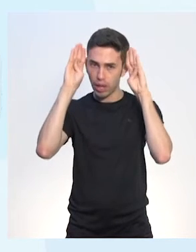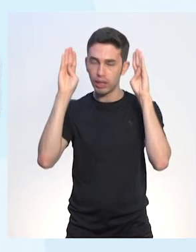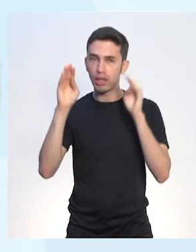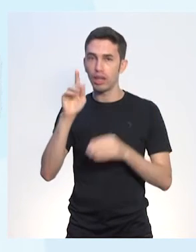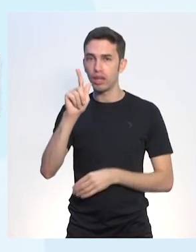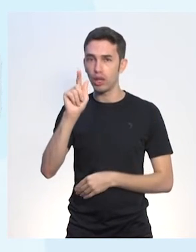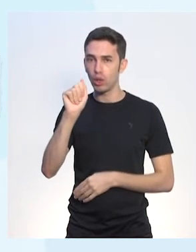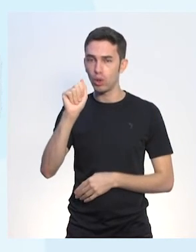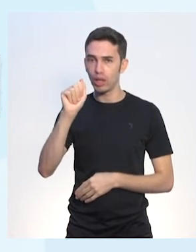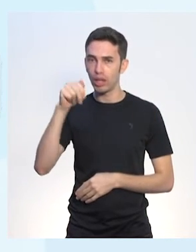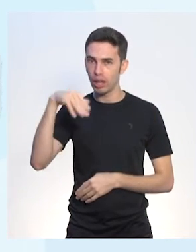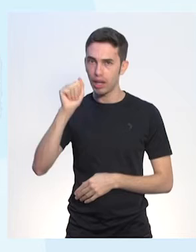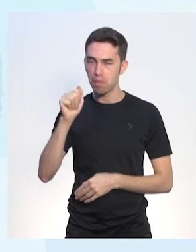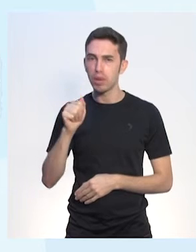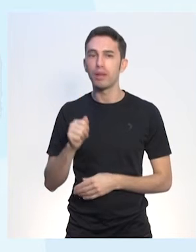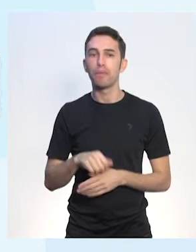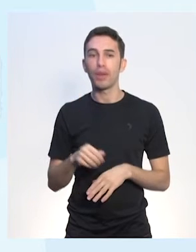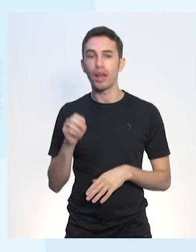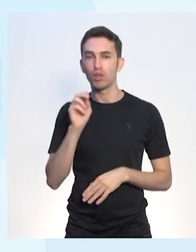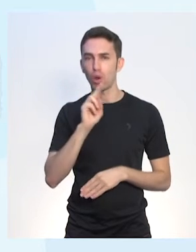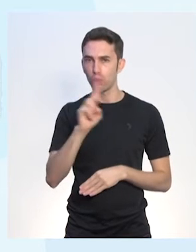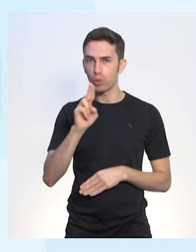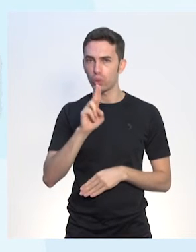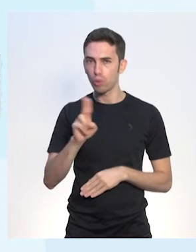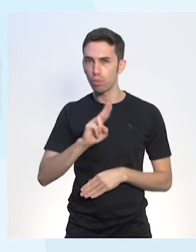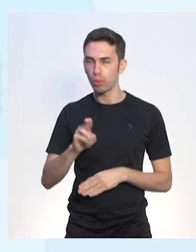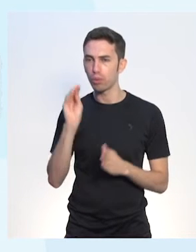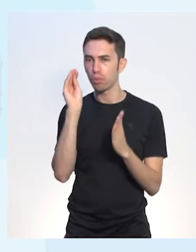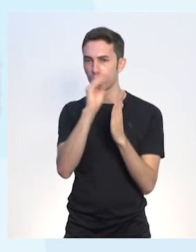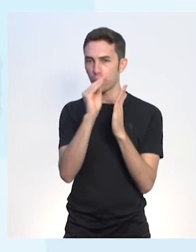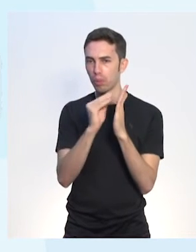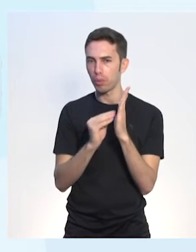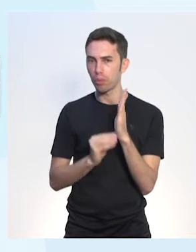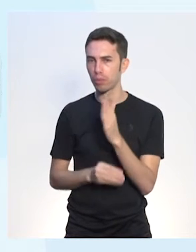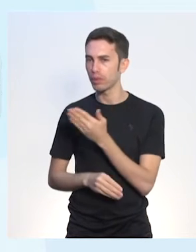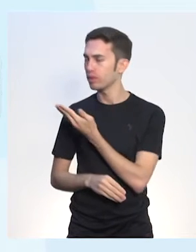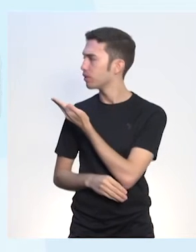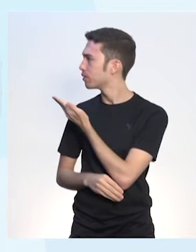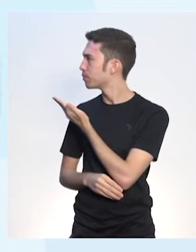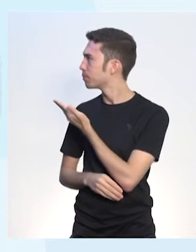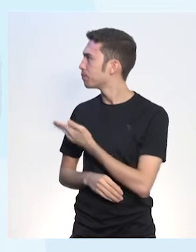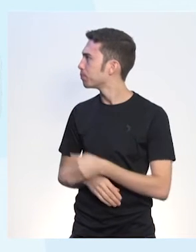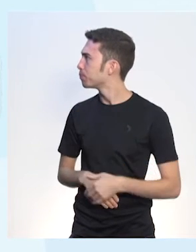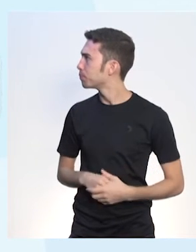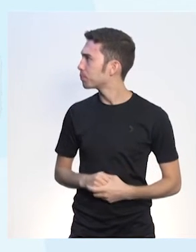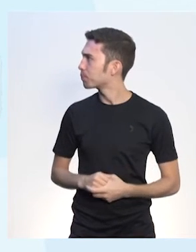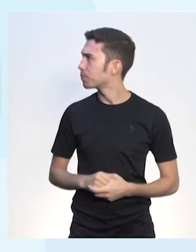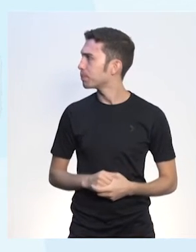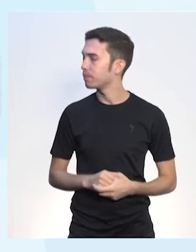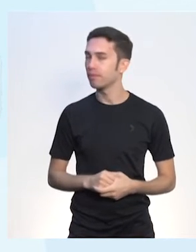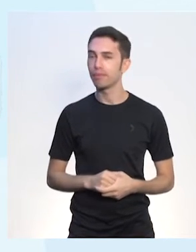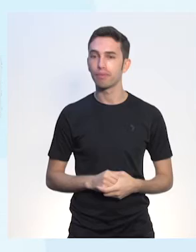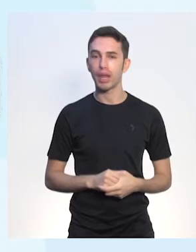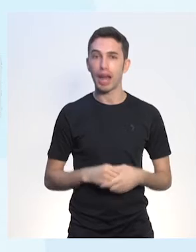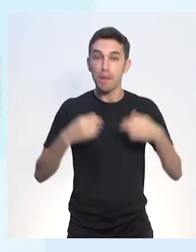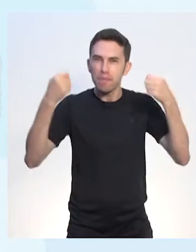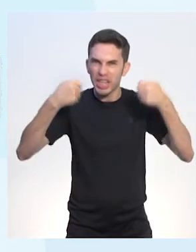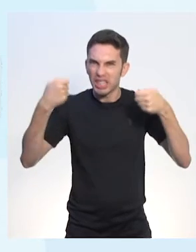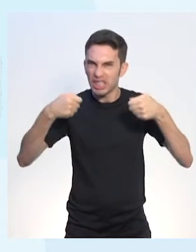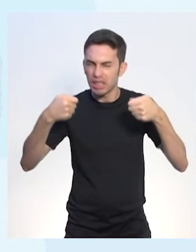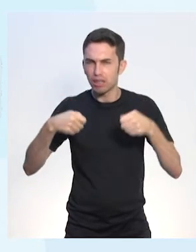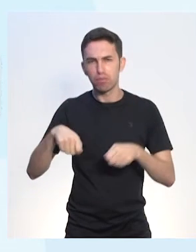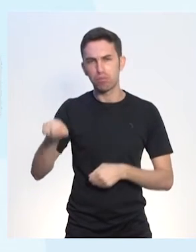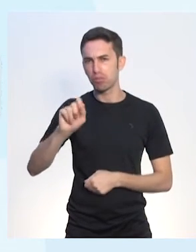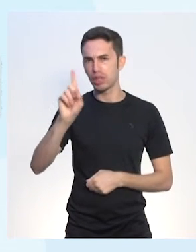apenas nomeei cada um dos ângulos. É Perfeito. Obrigatório? Não, eu só fiz isso para poder ajudar a identificar